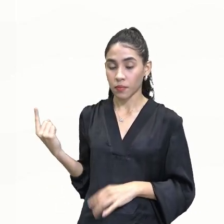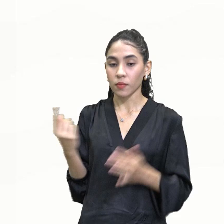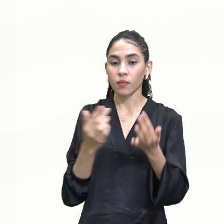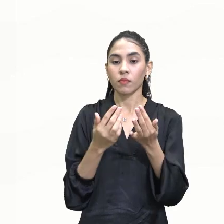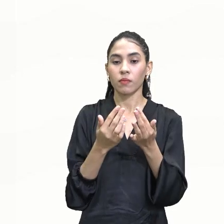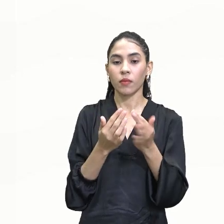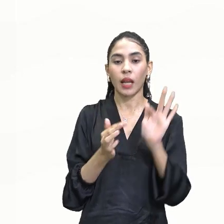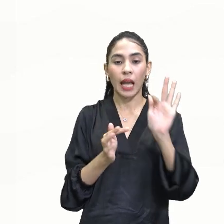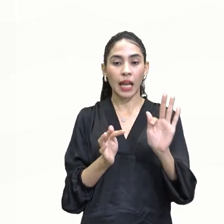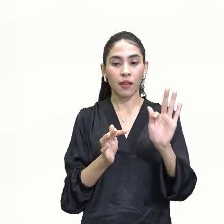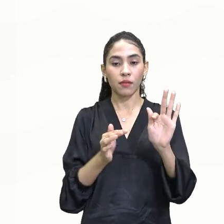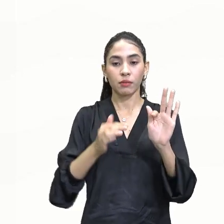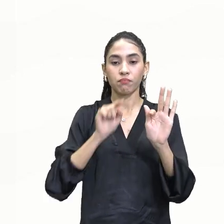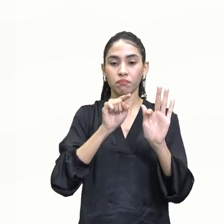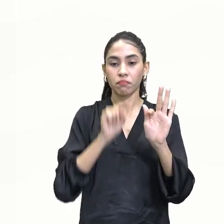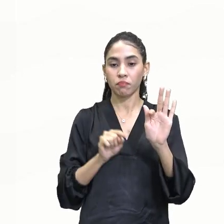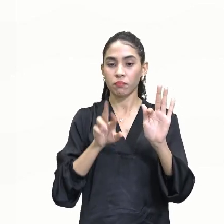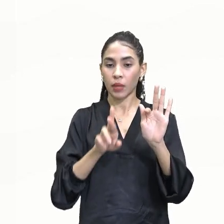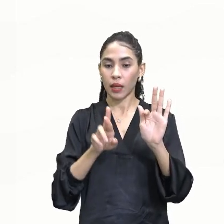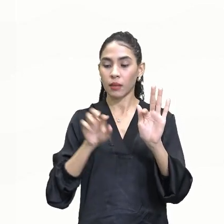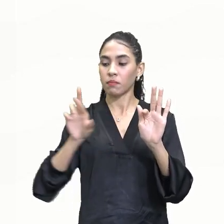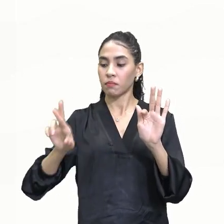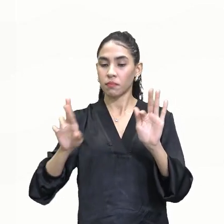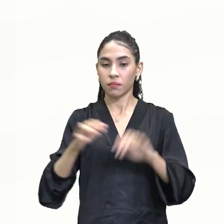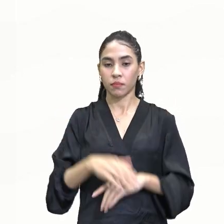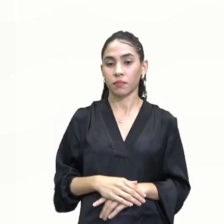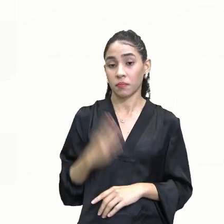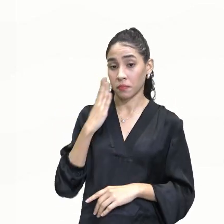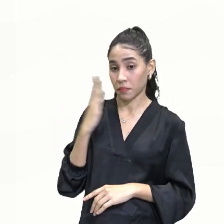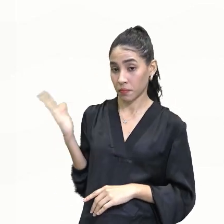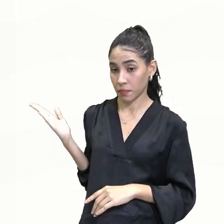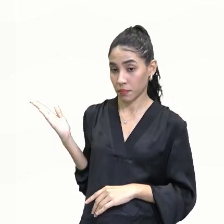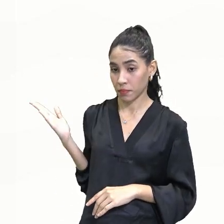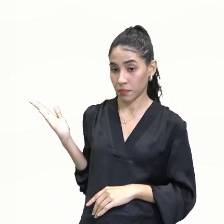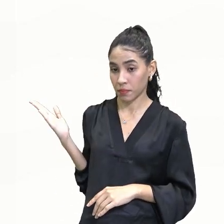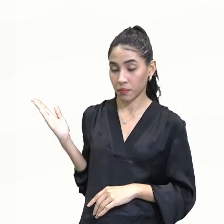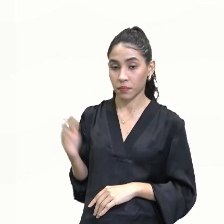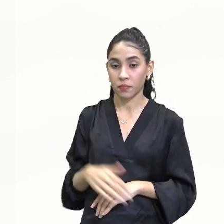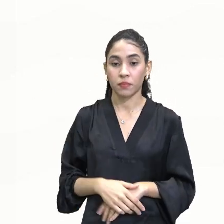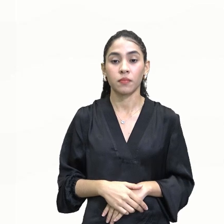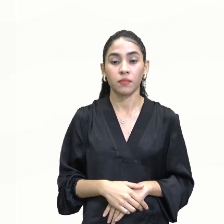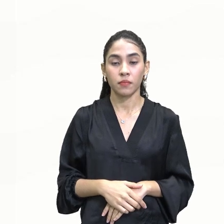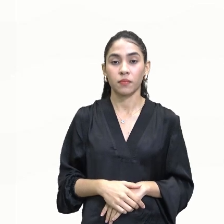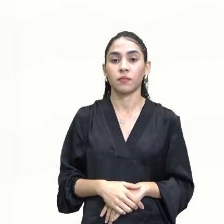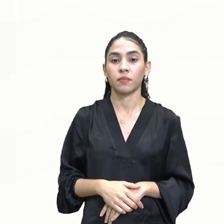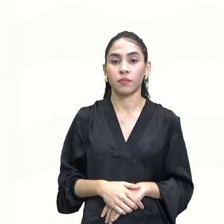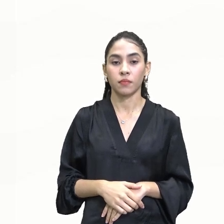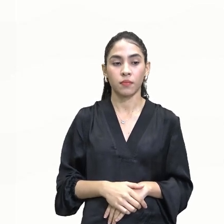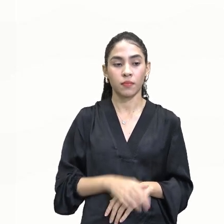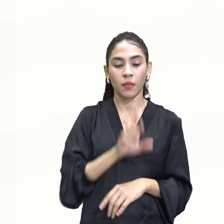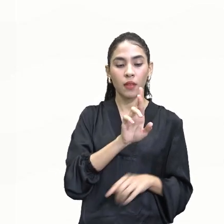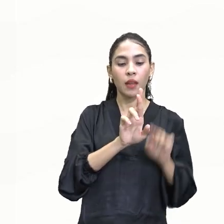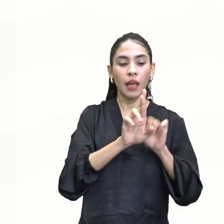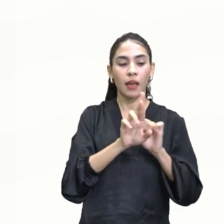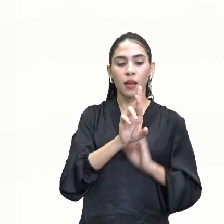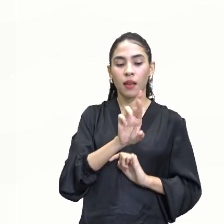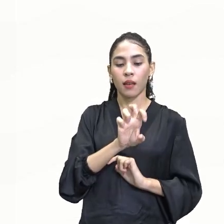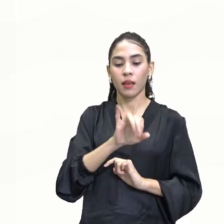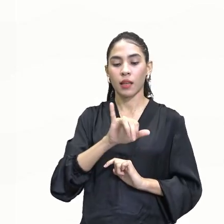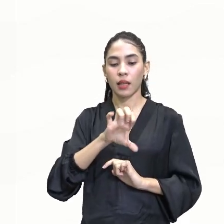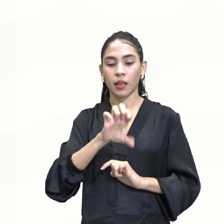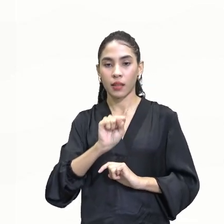você, anote aí. Então, a função seno é uma função que vai dos reais nos reais, tal